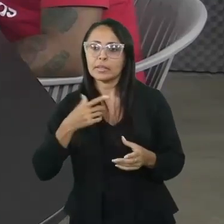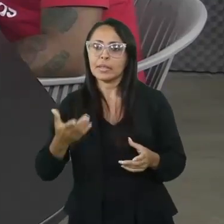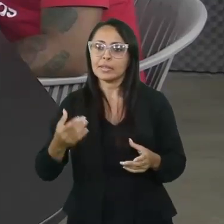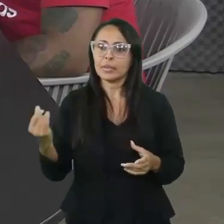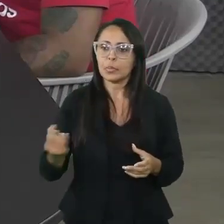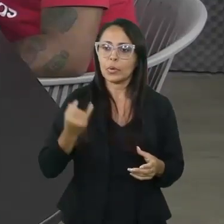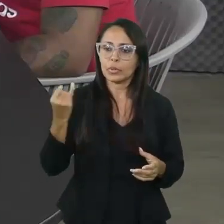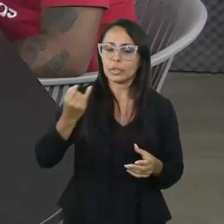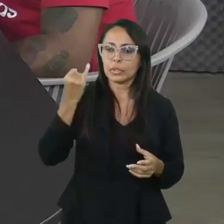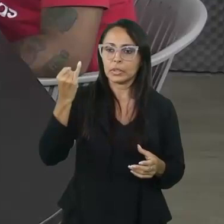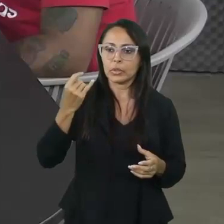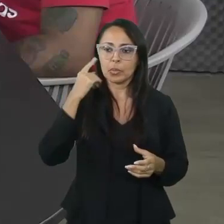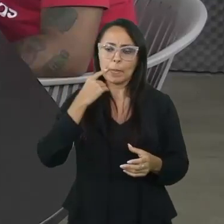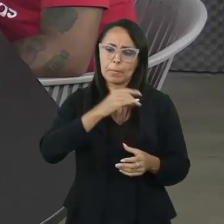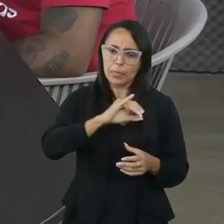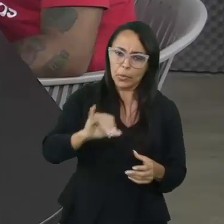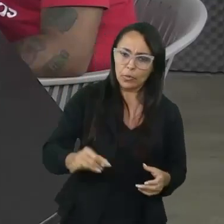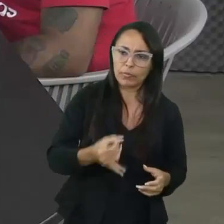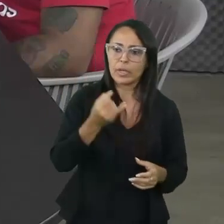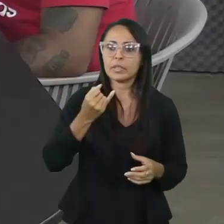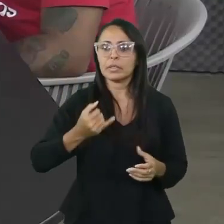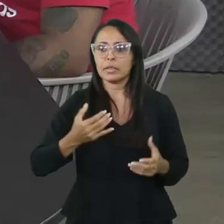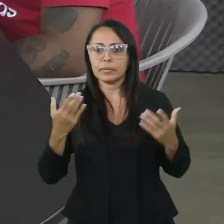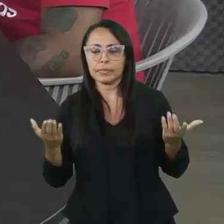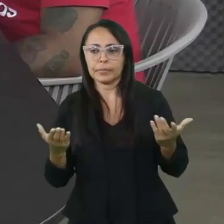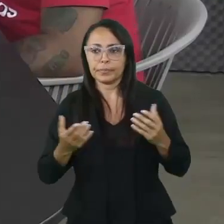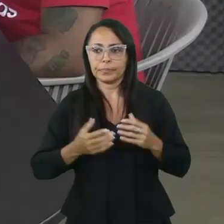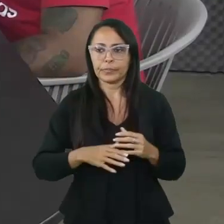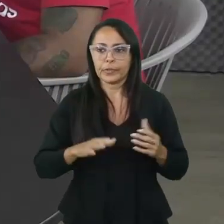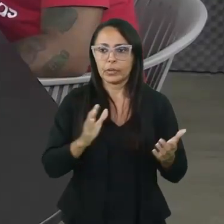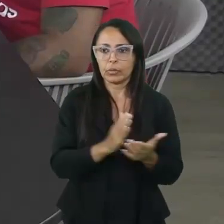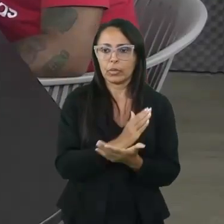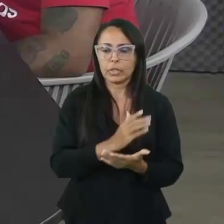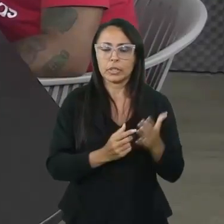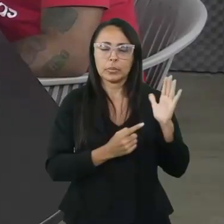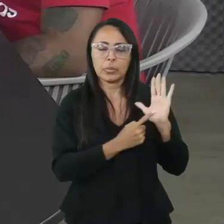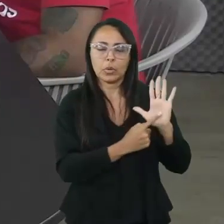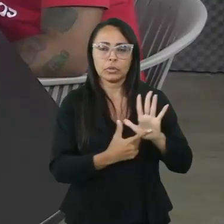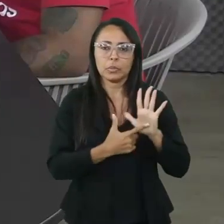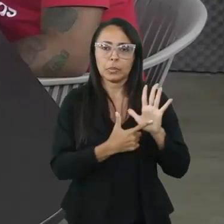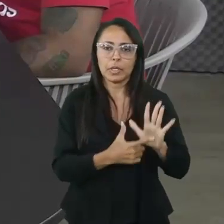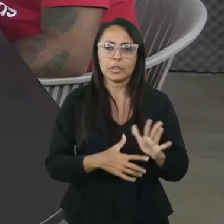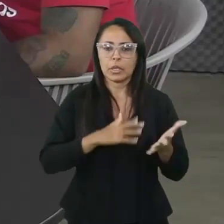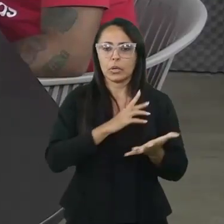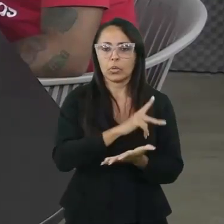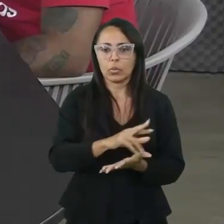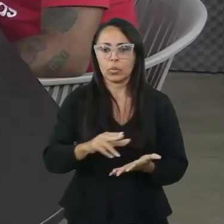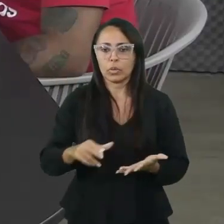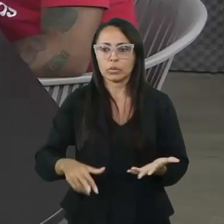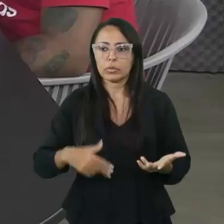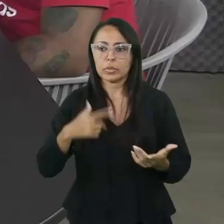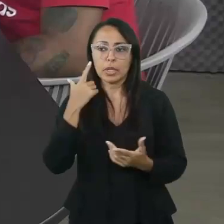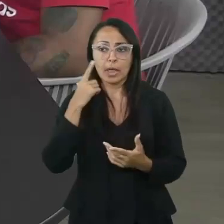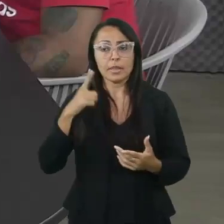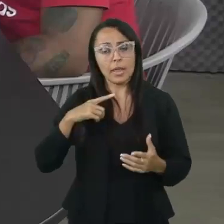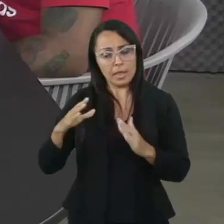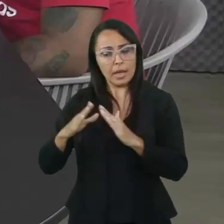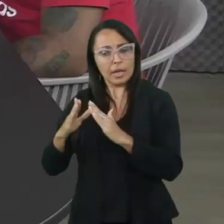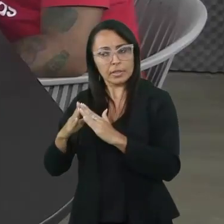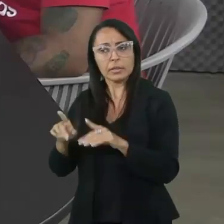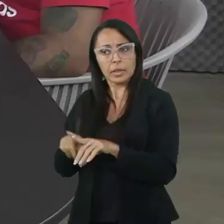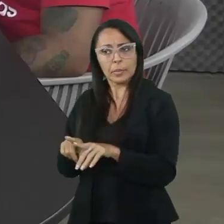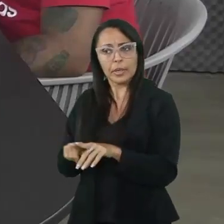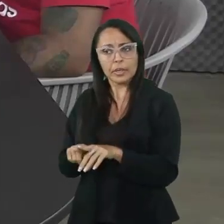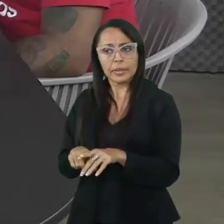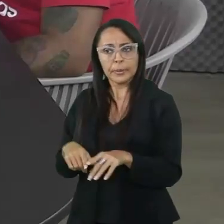de interessante, como ele pode aproveitar aquilo para a sua formação, e ao mesmo tempo mostrar para ele Que muita coisa que tem ali tem lá na casa dele também. Isso. Então o